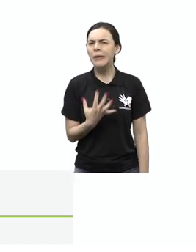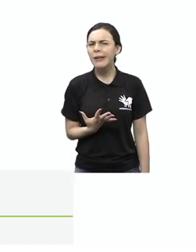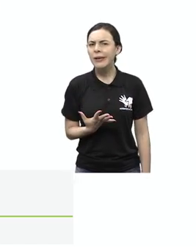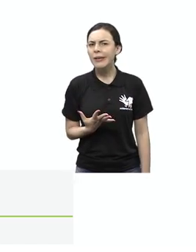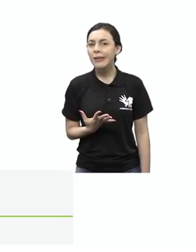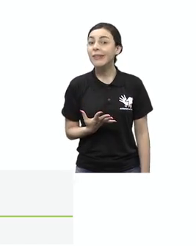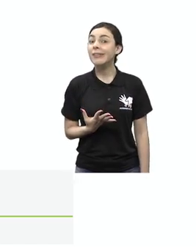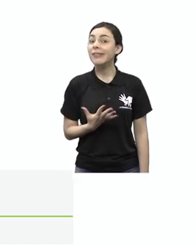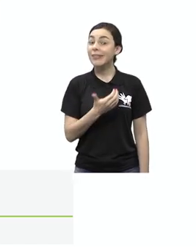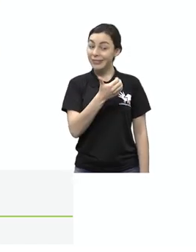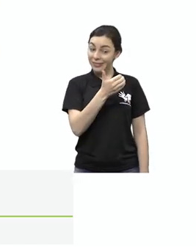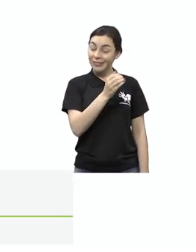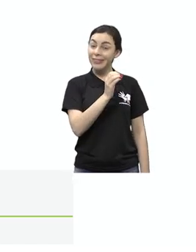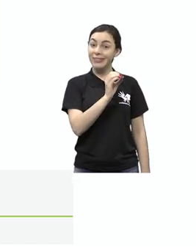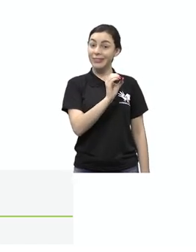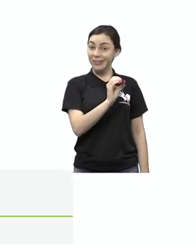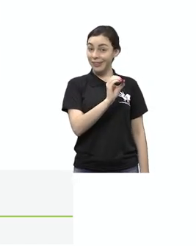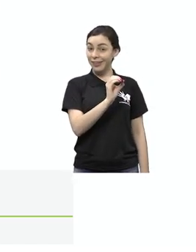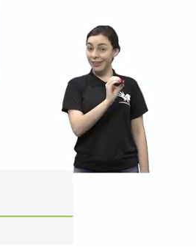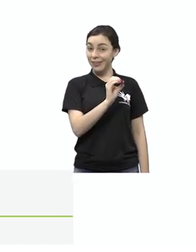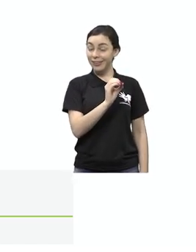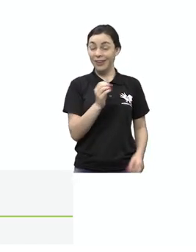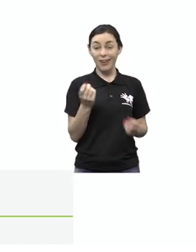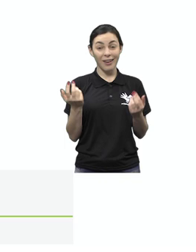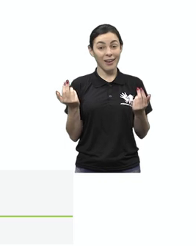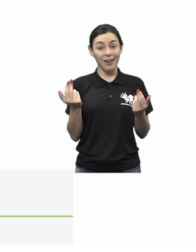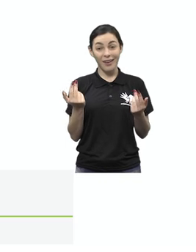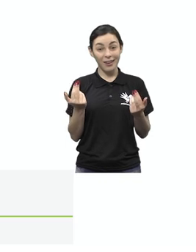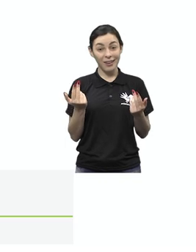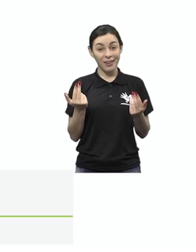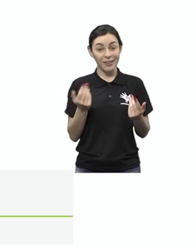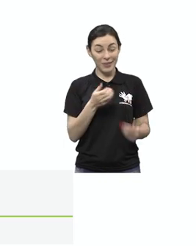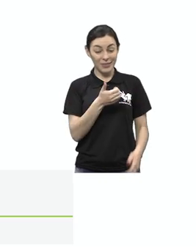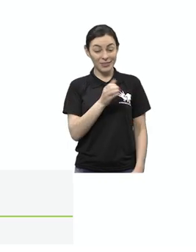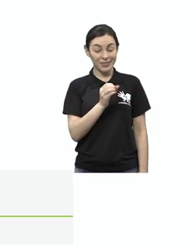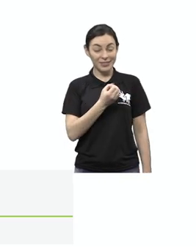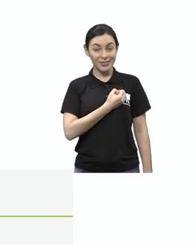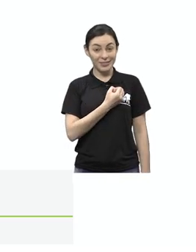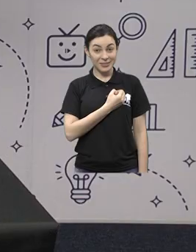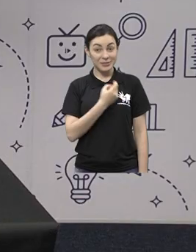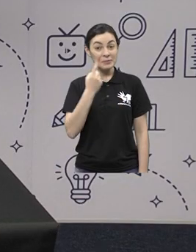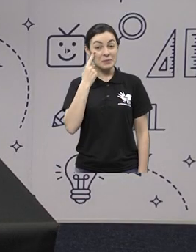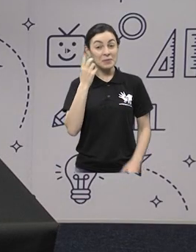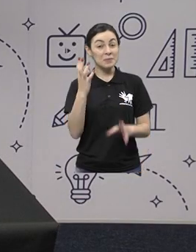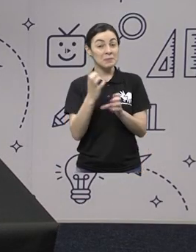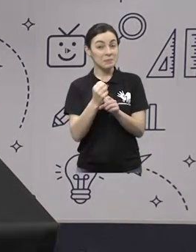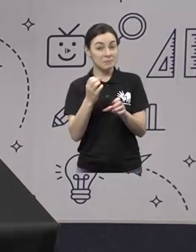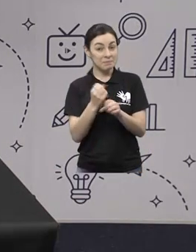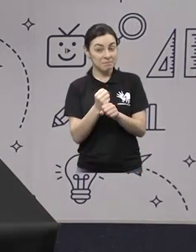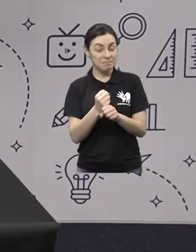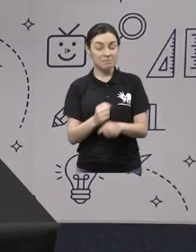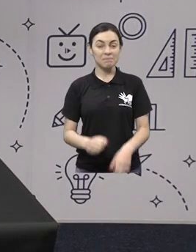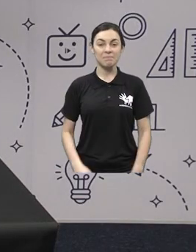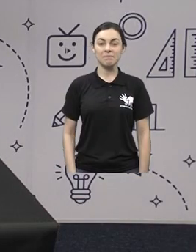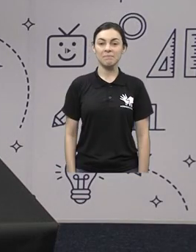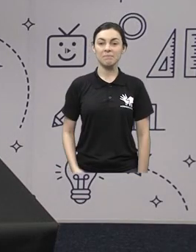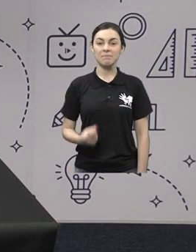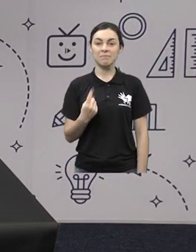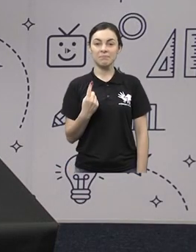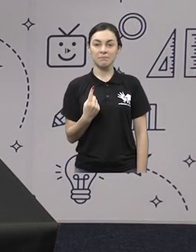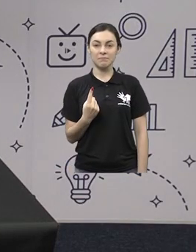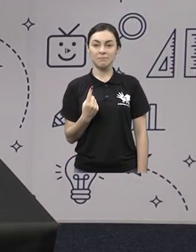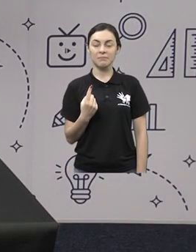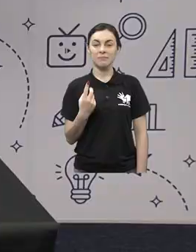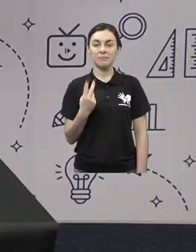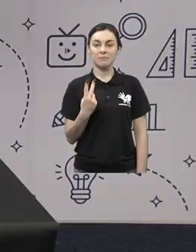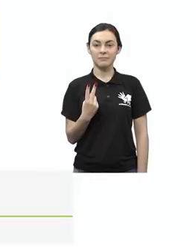botou? 10 ovos. É a mesma quantidade que eu tenho ali. Vamos contar, então? Vamos